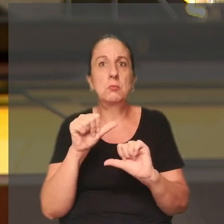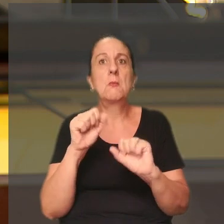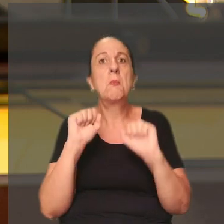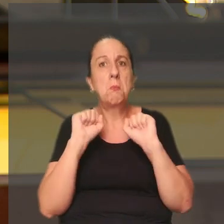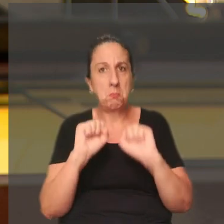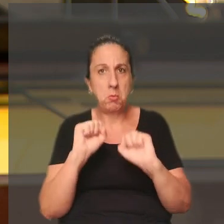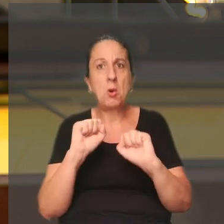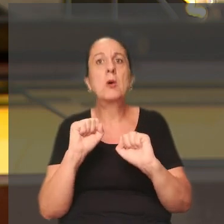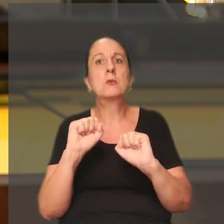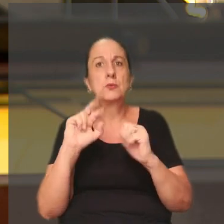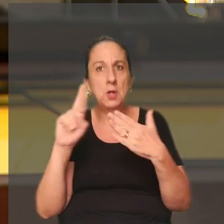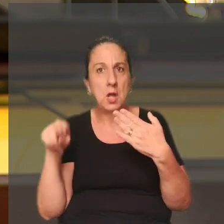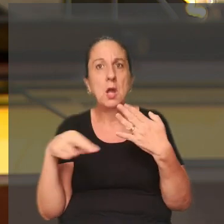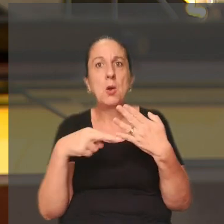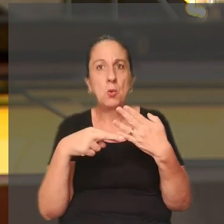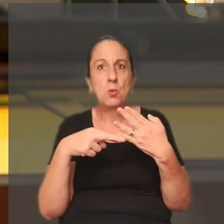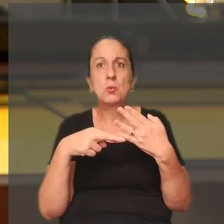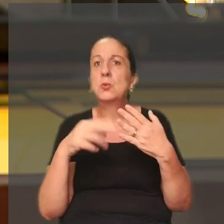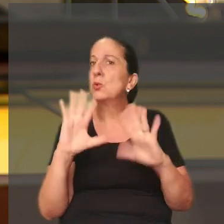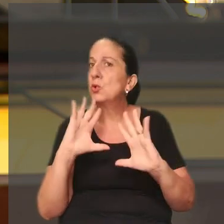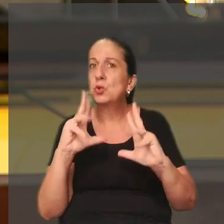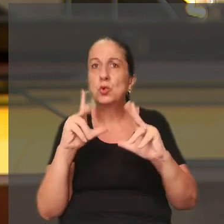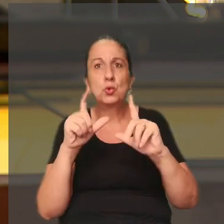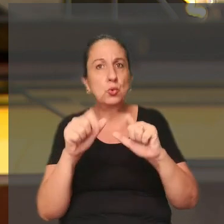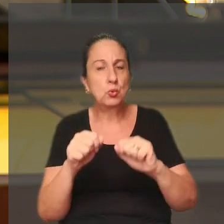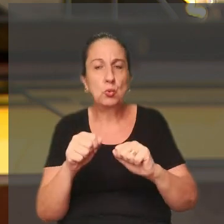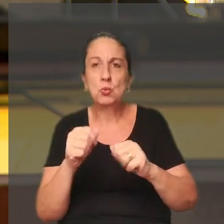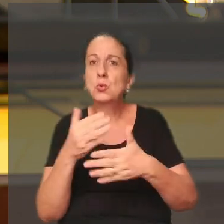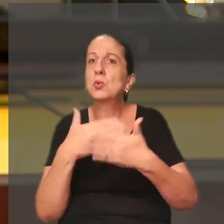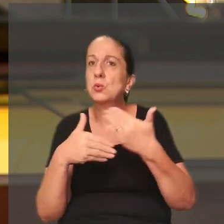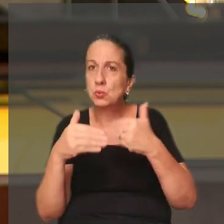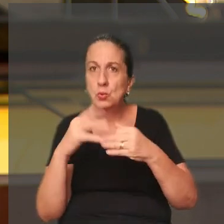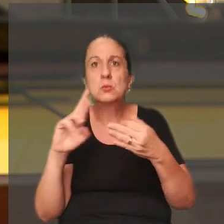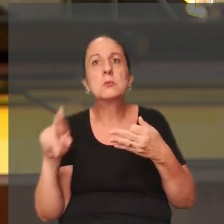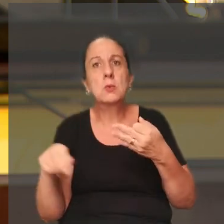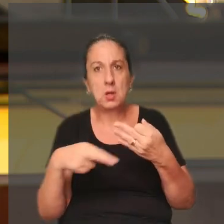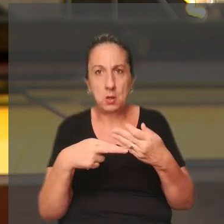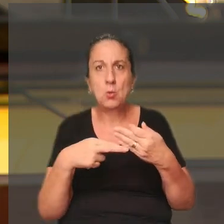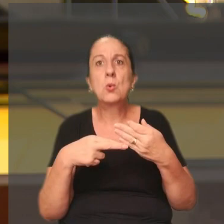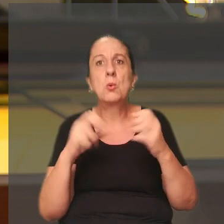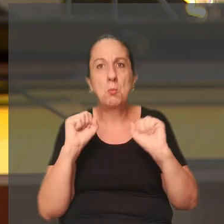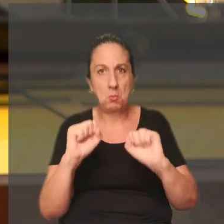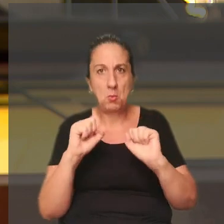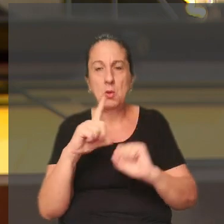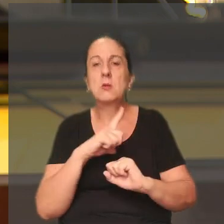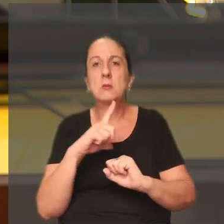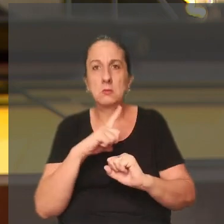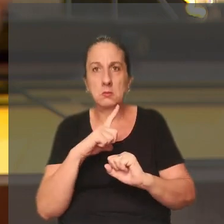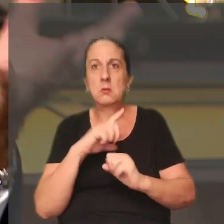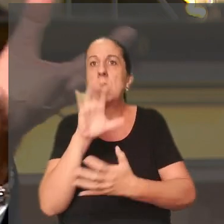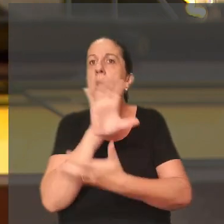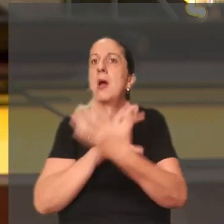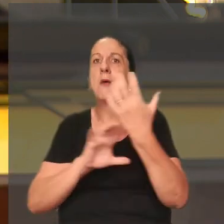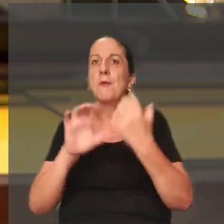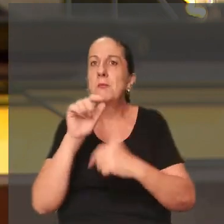pode se dispensar um recurso. Todas as decisões monocráticas são passíveis de recurso. E a reforma trabalhista